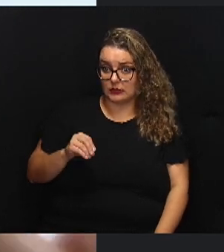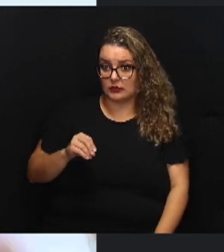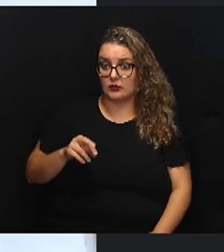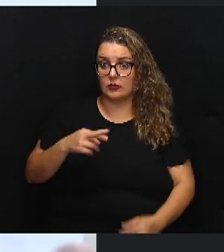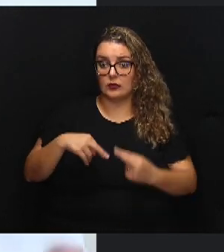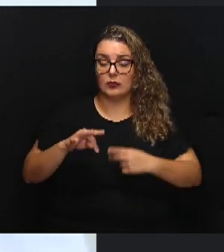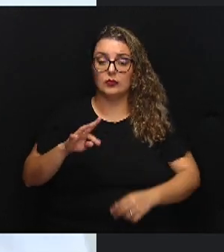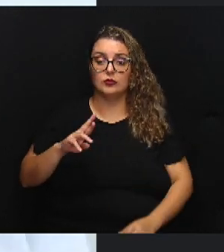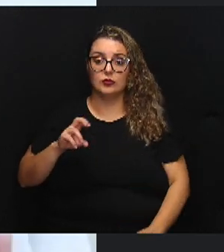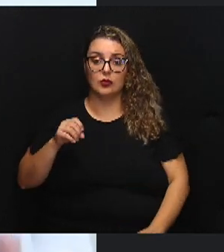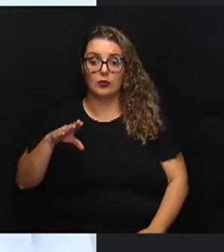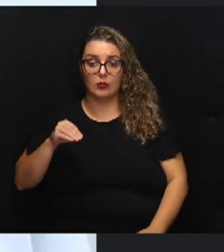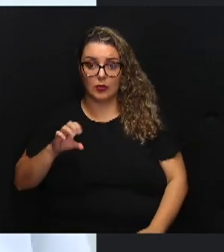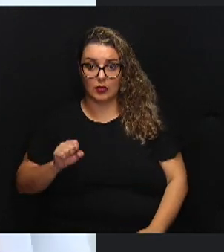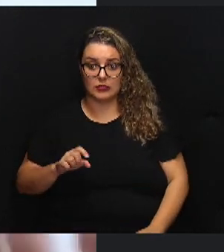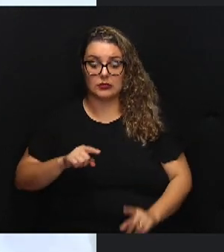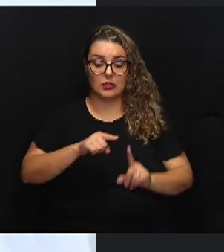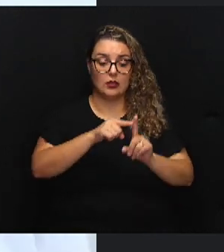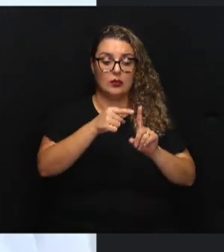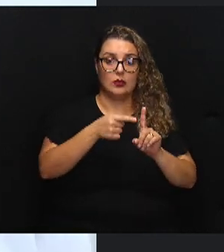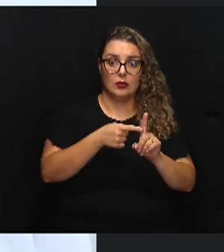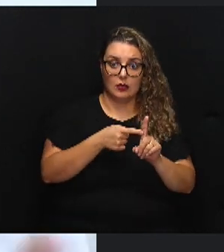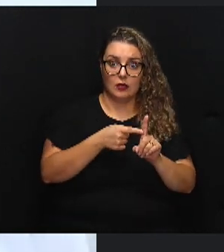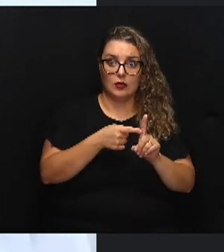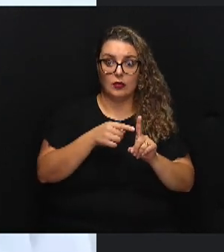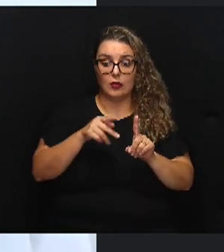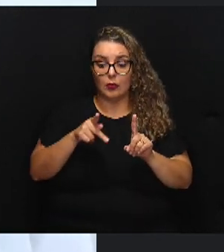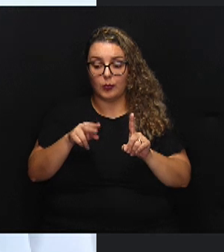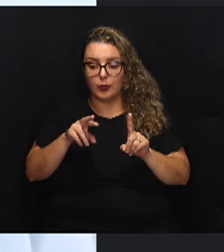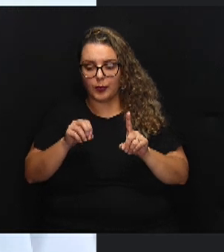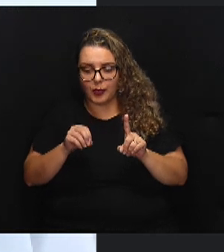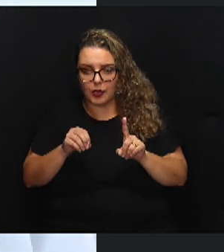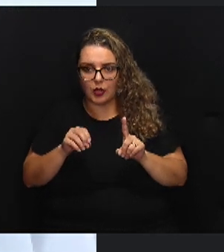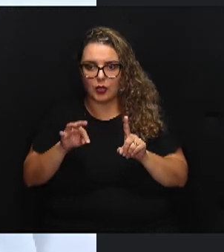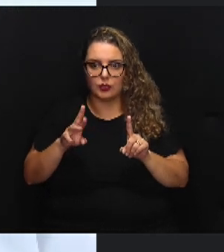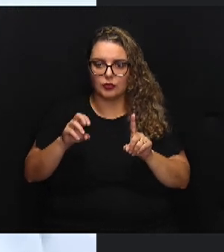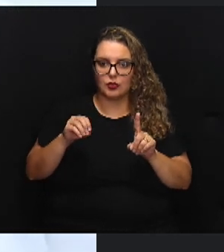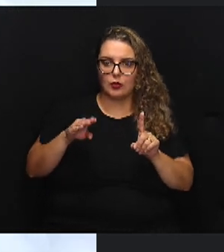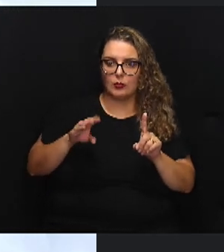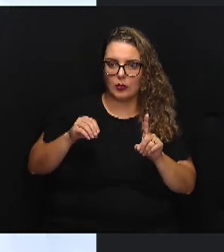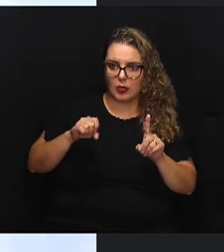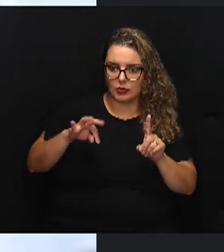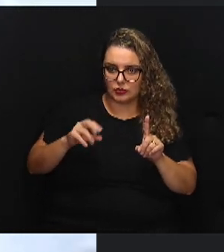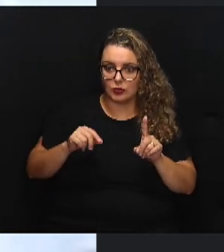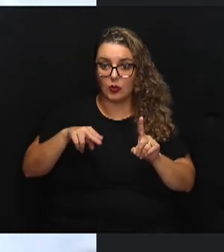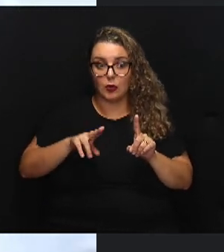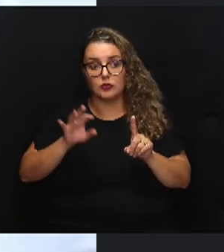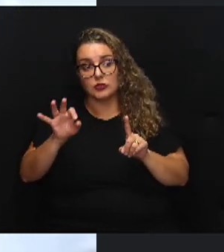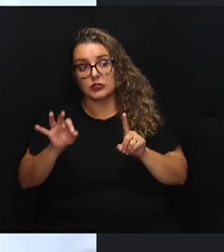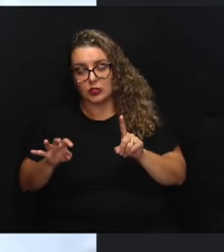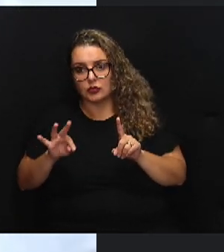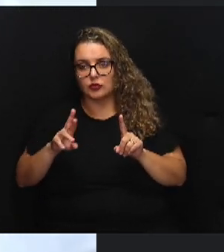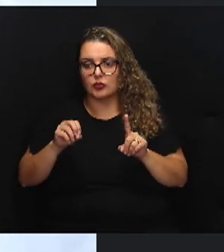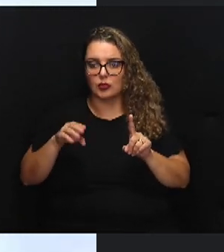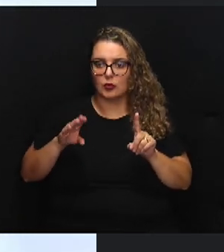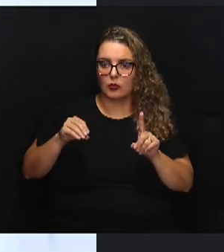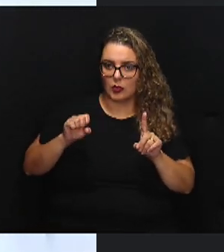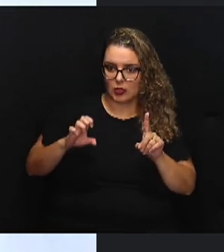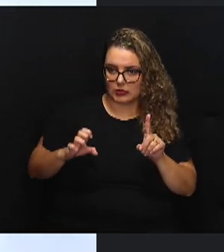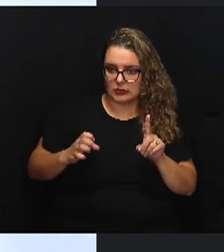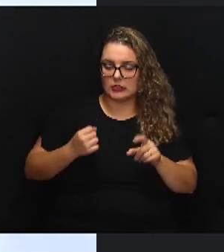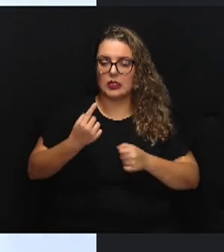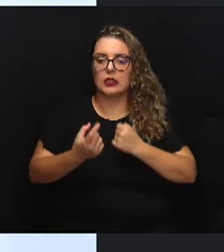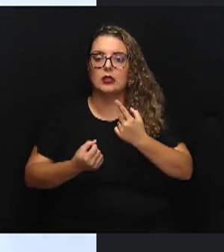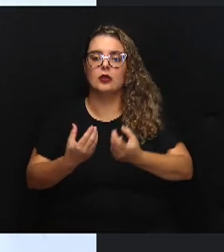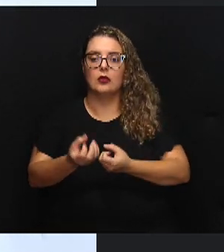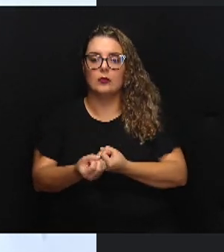naturalmente um estado pró-trombótico ou de tendência à trombose. Existem alguns dados